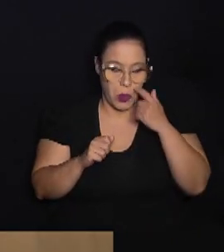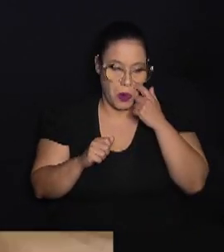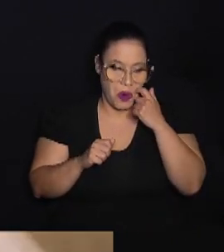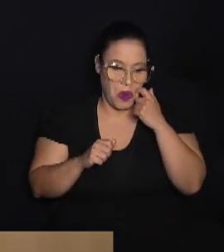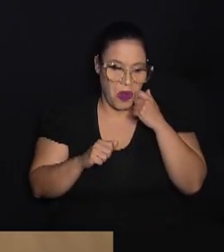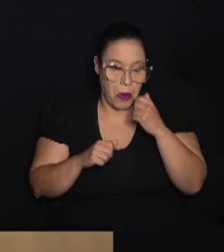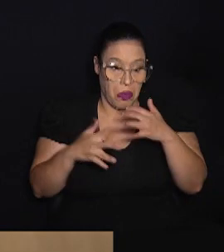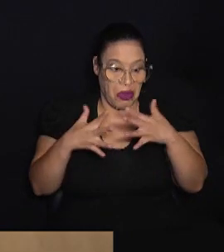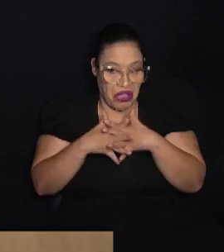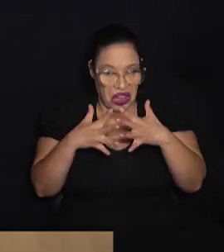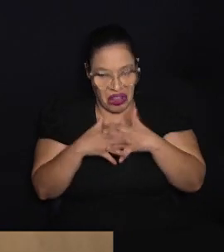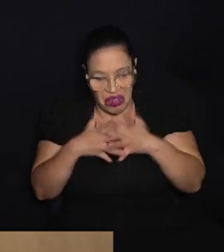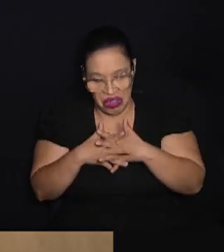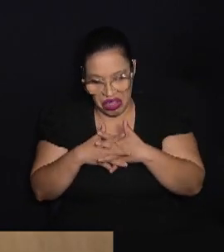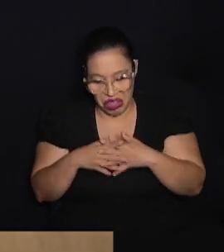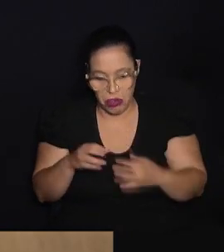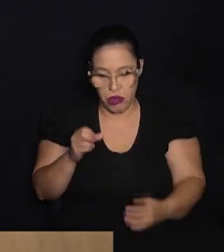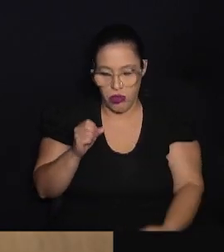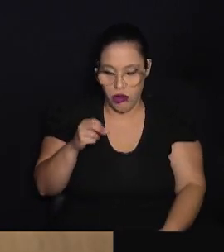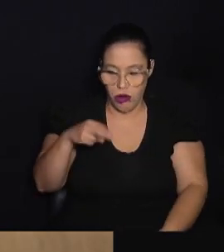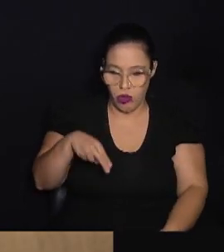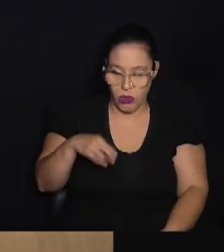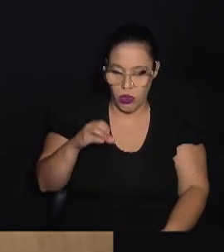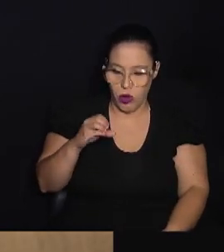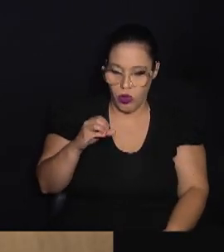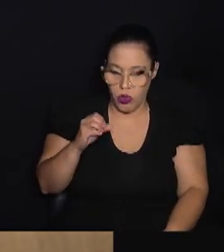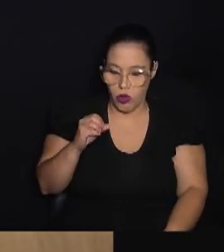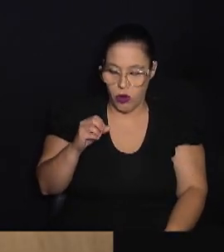oncológica, porque a cirurgia oncológica, né, a cirurgia